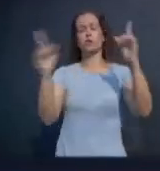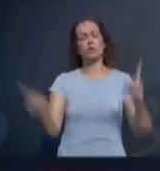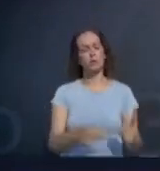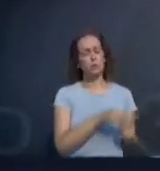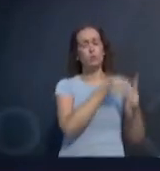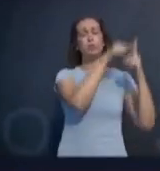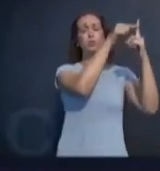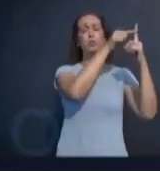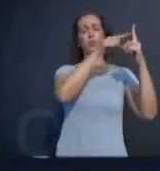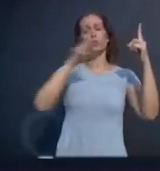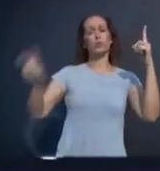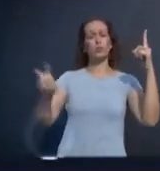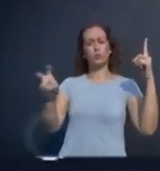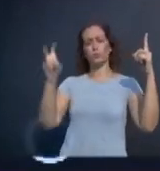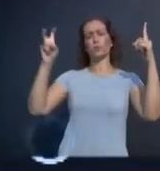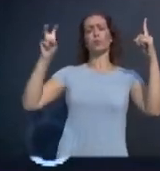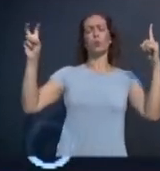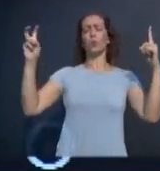que...